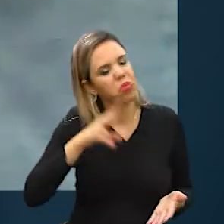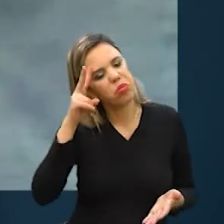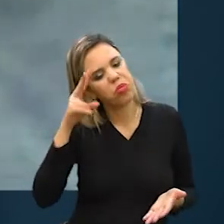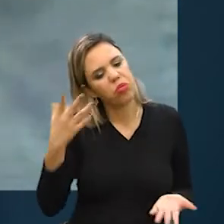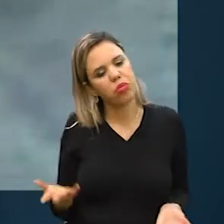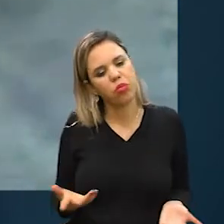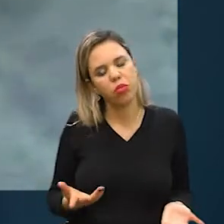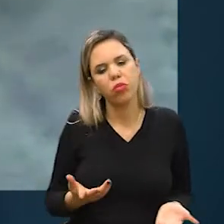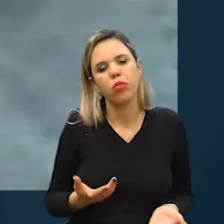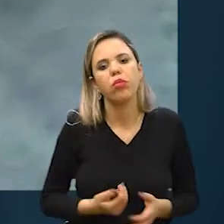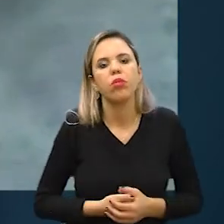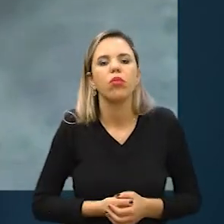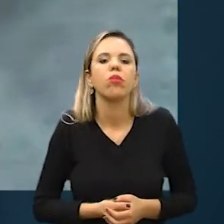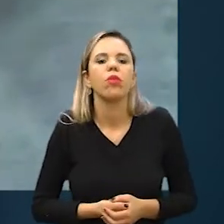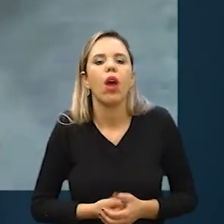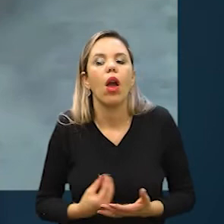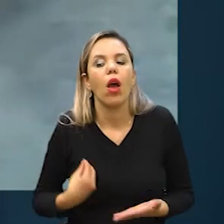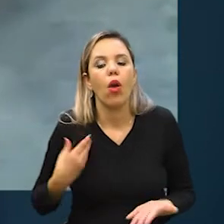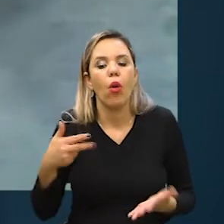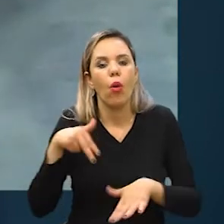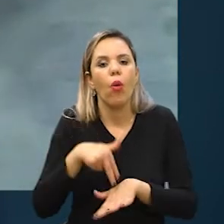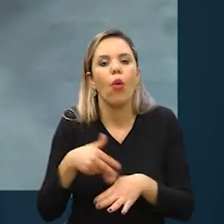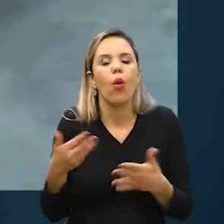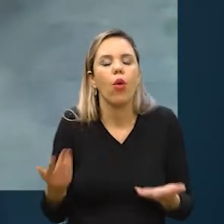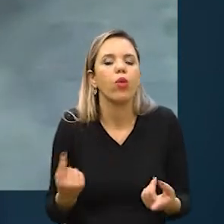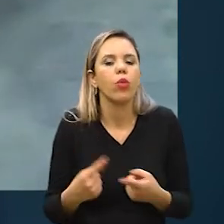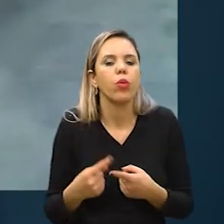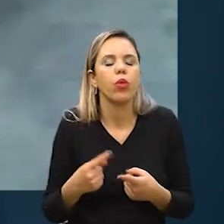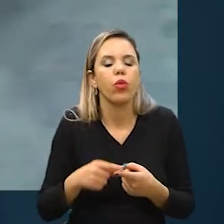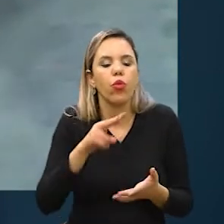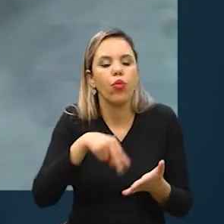da história, falou, Sidney, eu estou aqui hoje